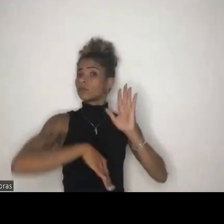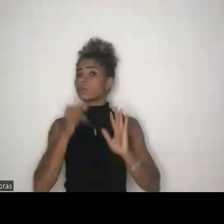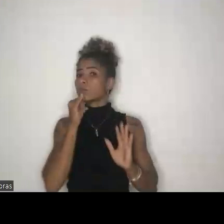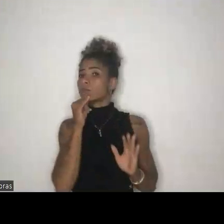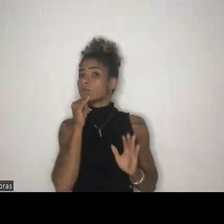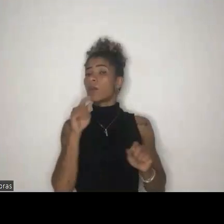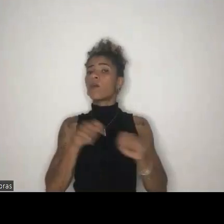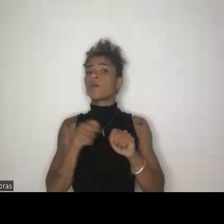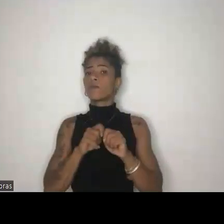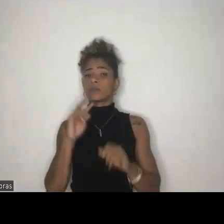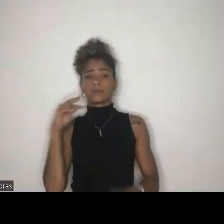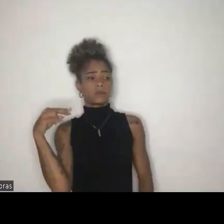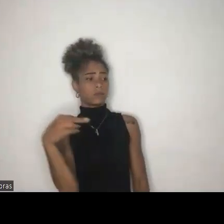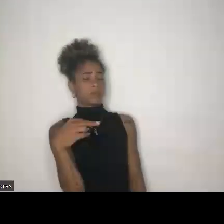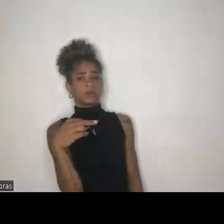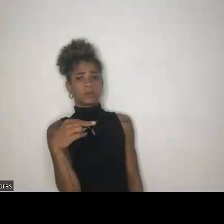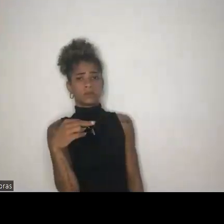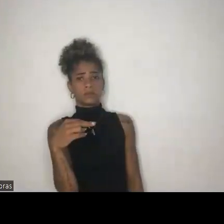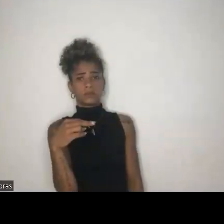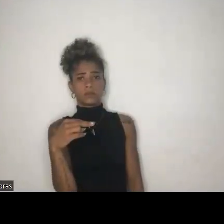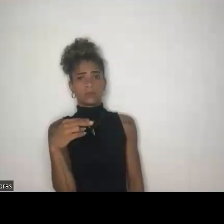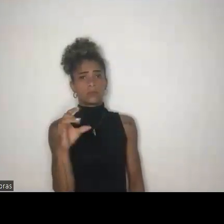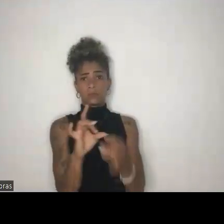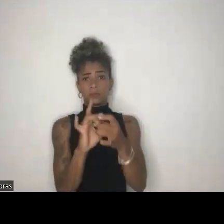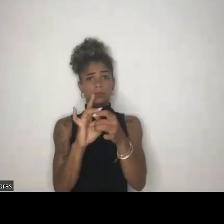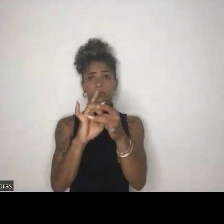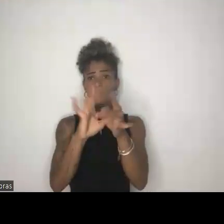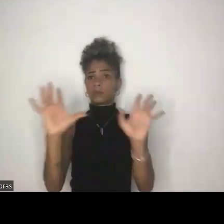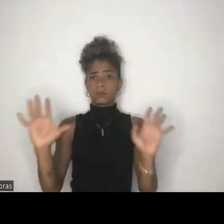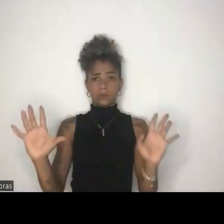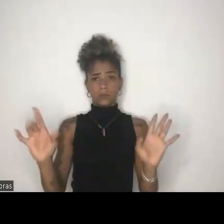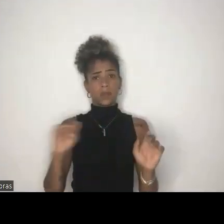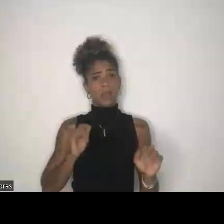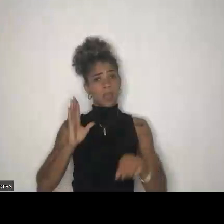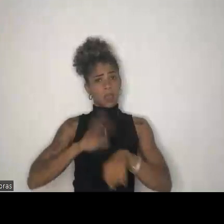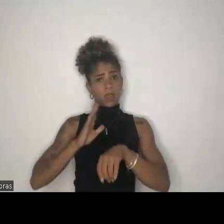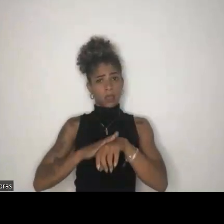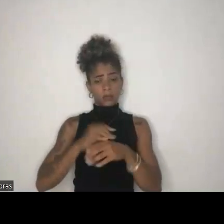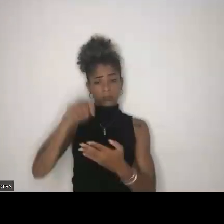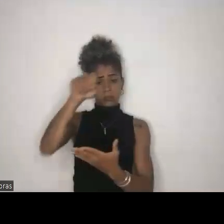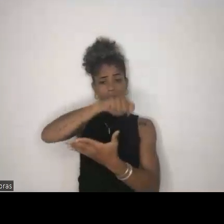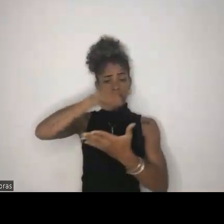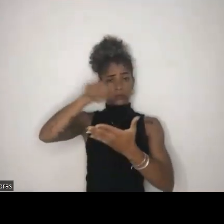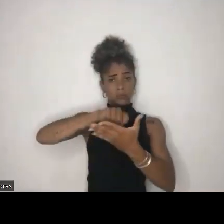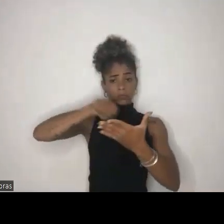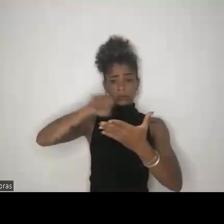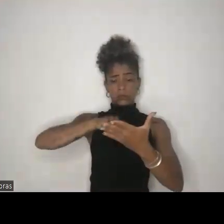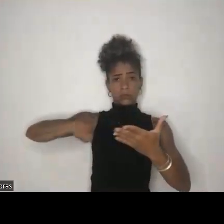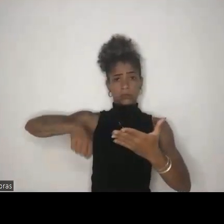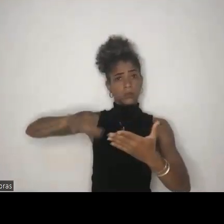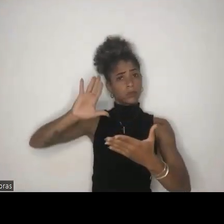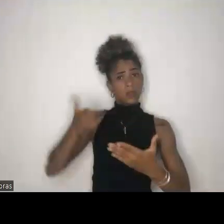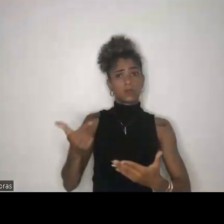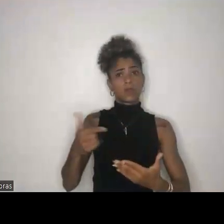o que exigem do projeto todo a mão livre Então esses desenhos eu fiz no iPad pro porque eu já não tinha mais